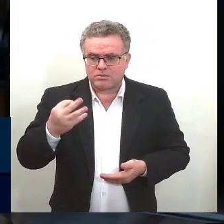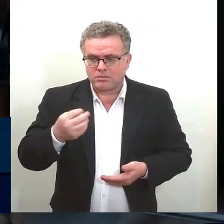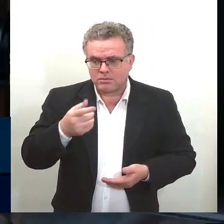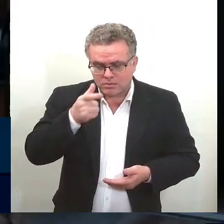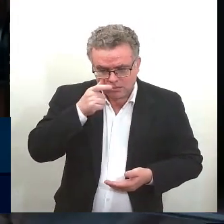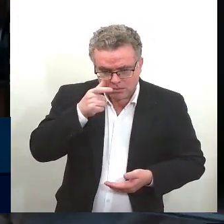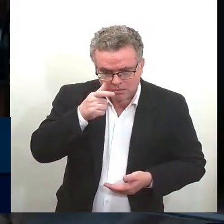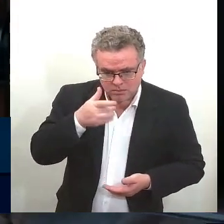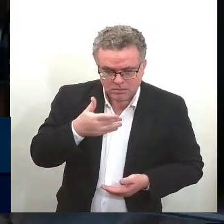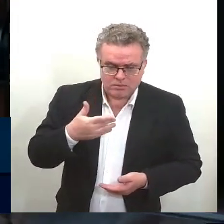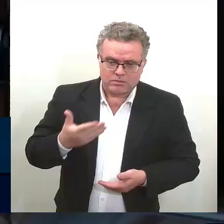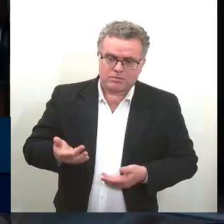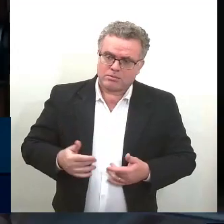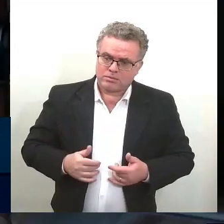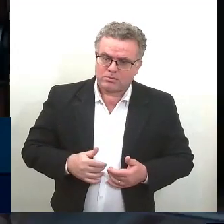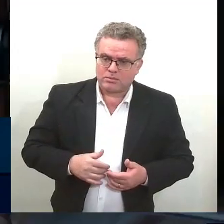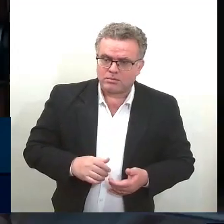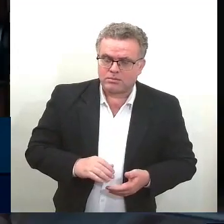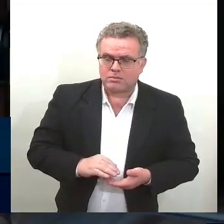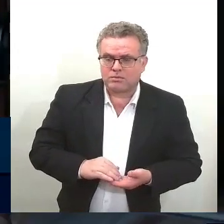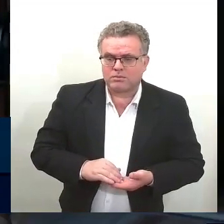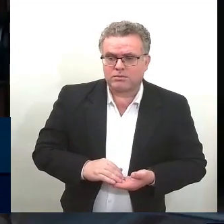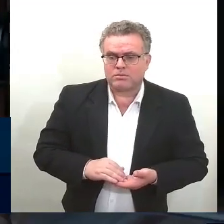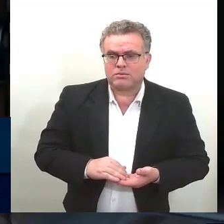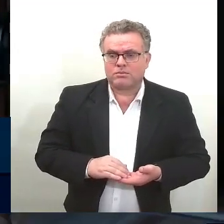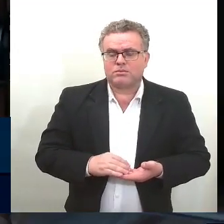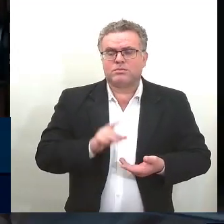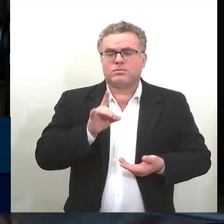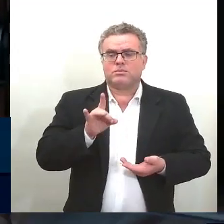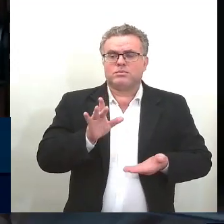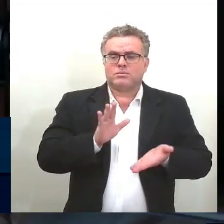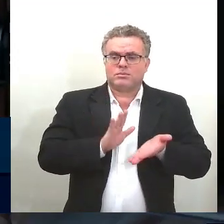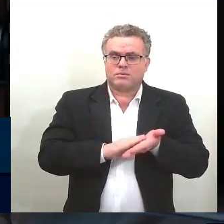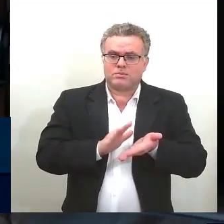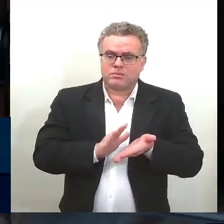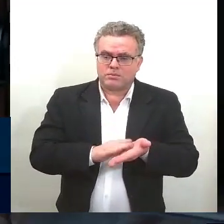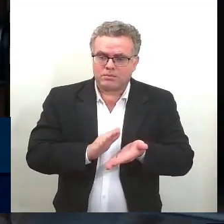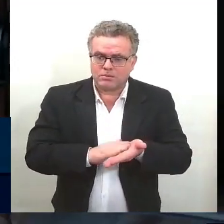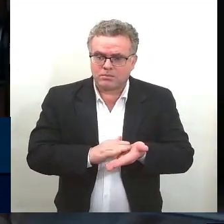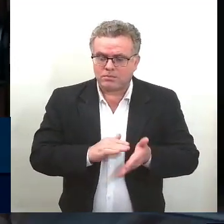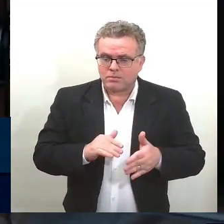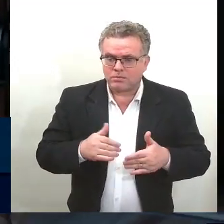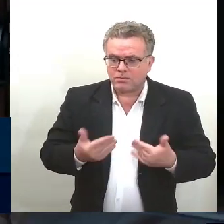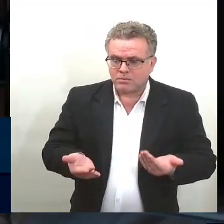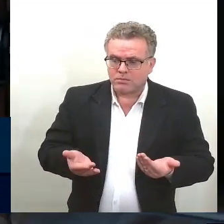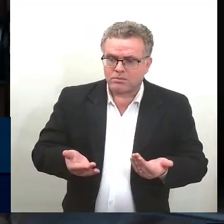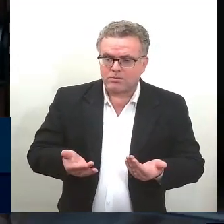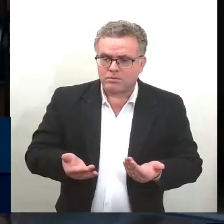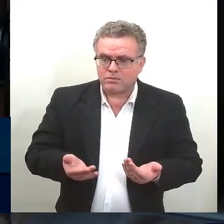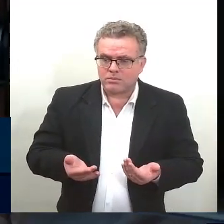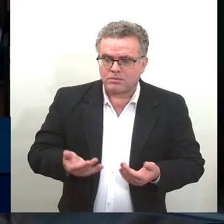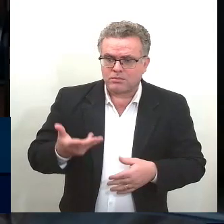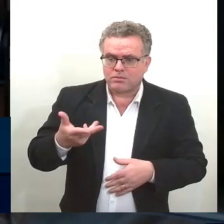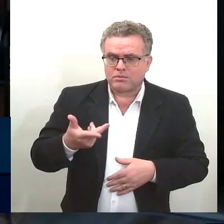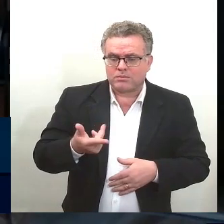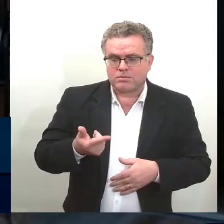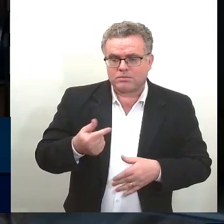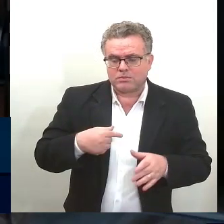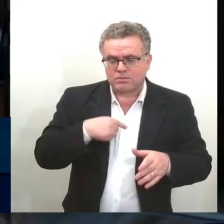É mais parabenizar, né, por, como todos aqui já falaram, pela sua transparência